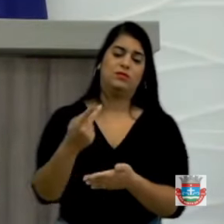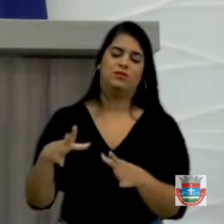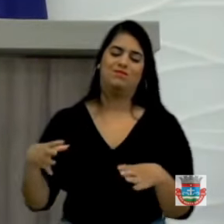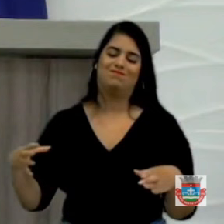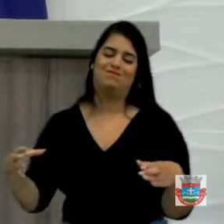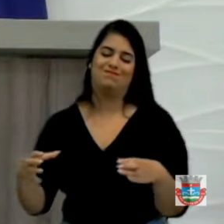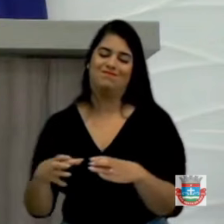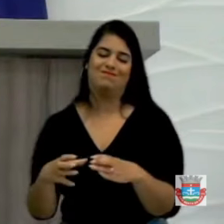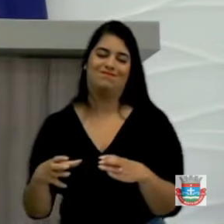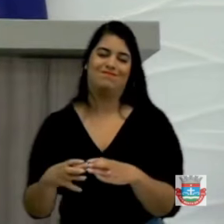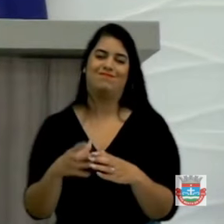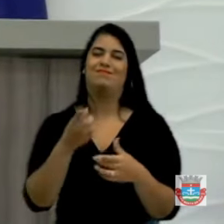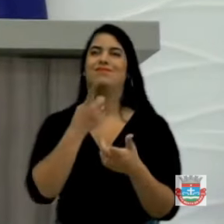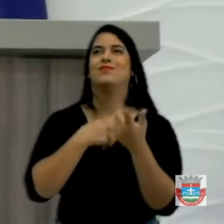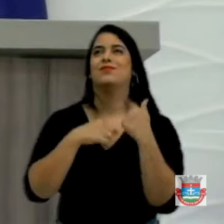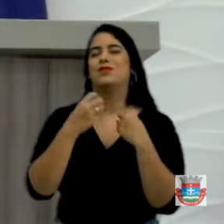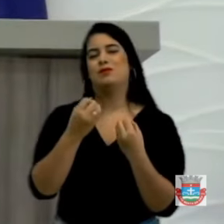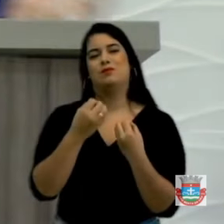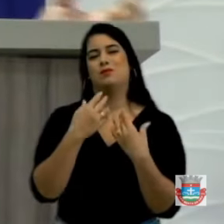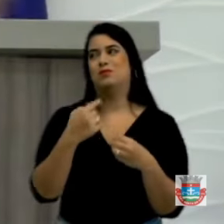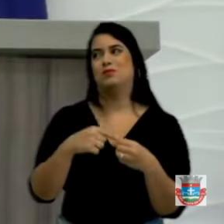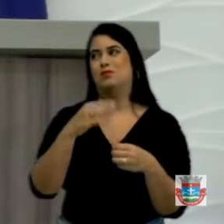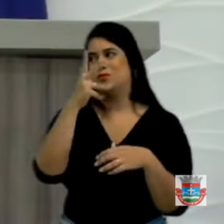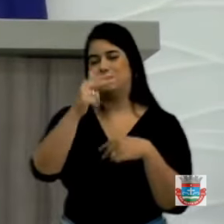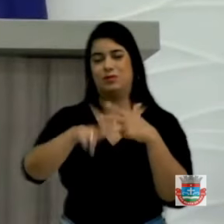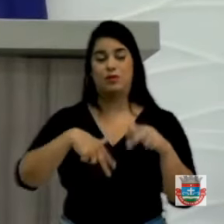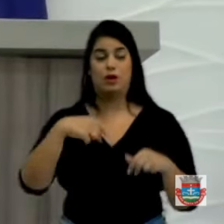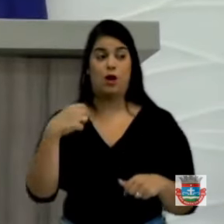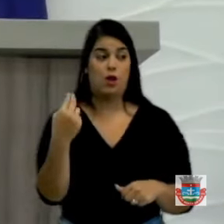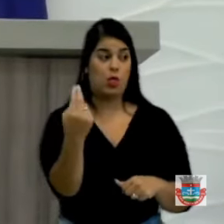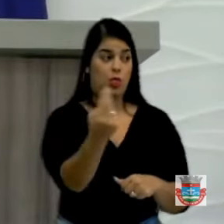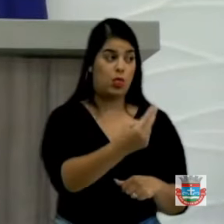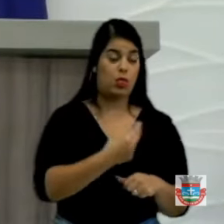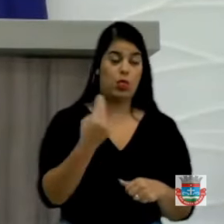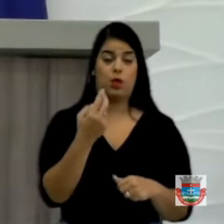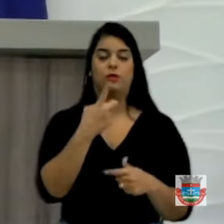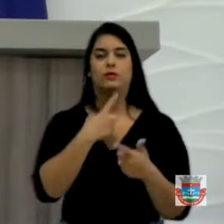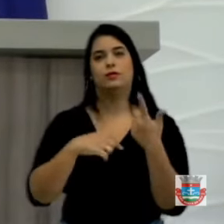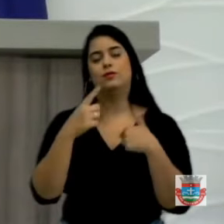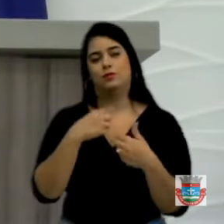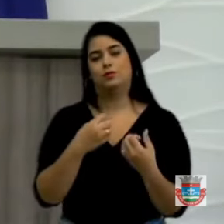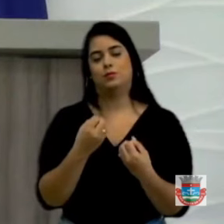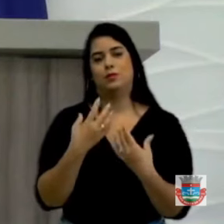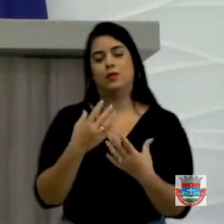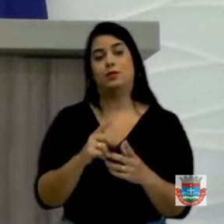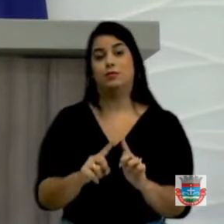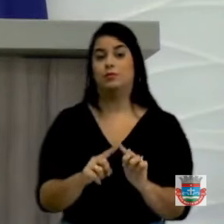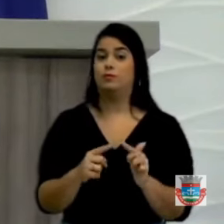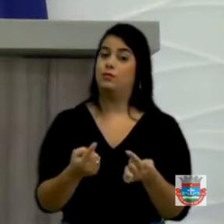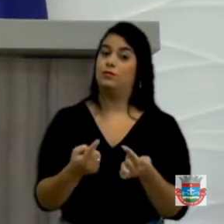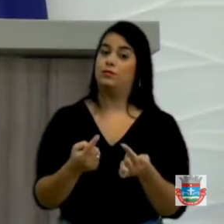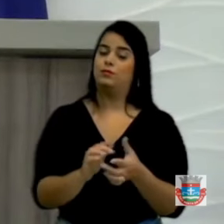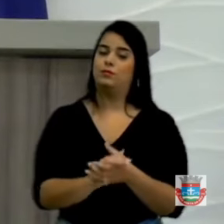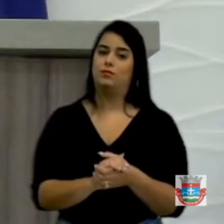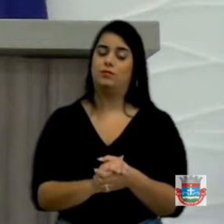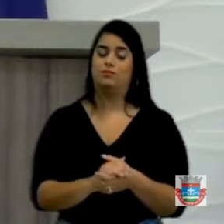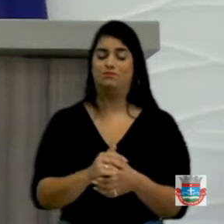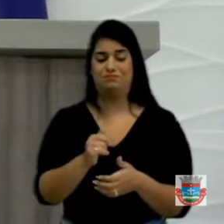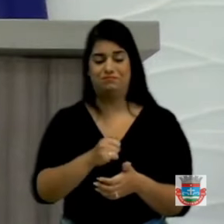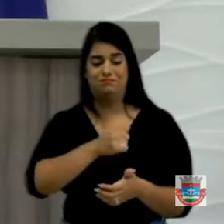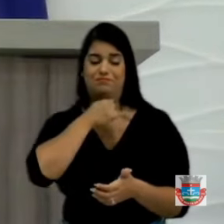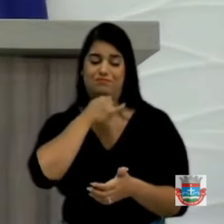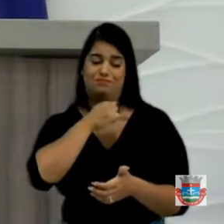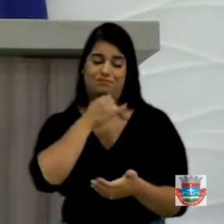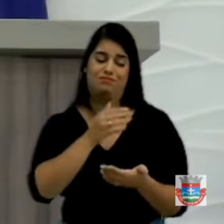querem o bem de São Bento Una. Todos nós que estamos aqui queremos. Mas a gente fica triste às